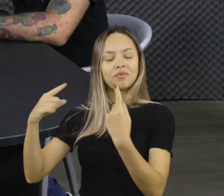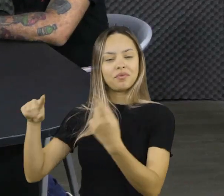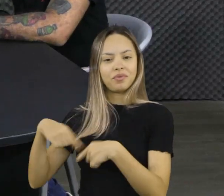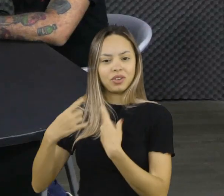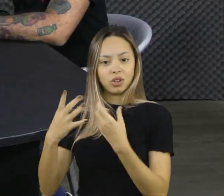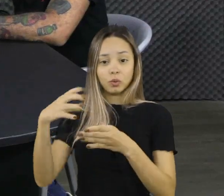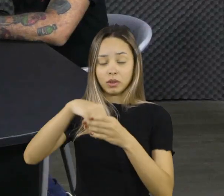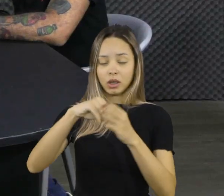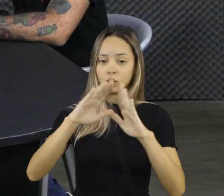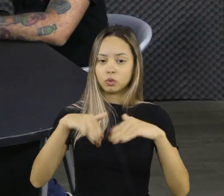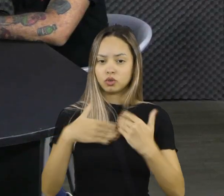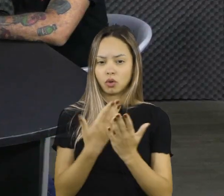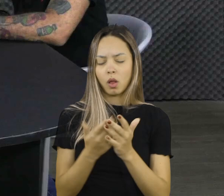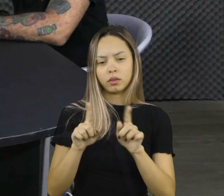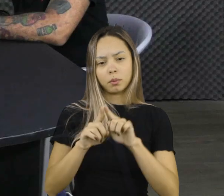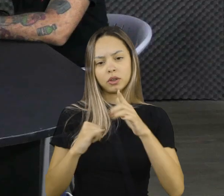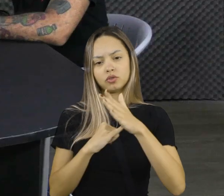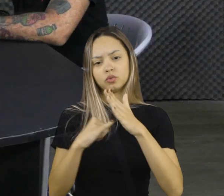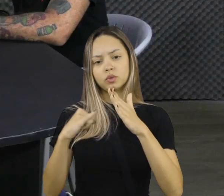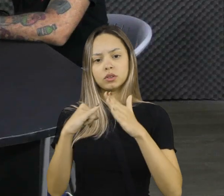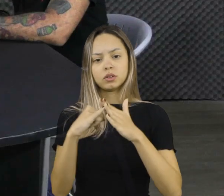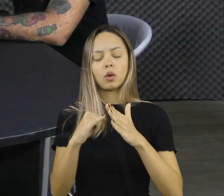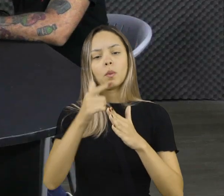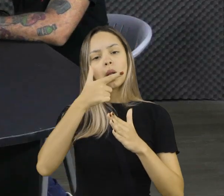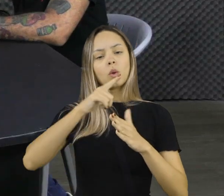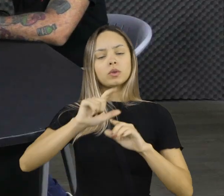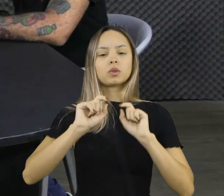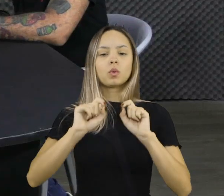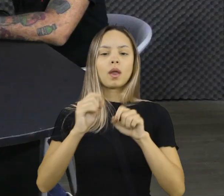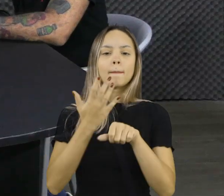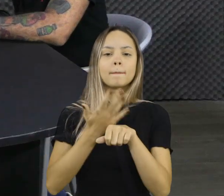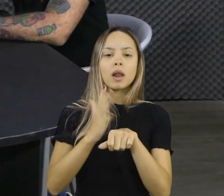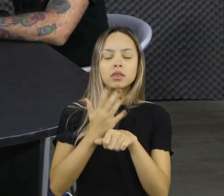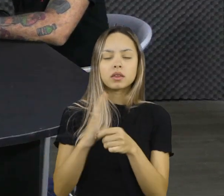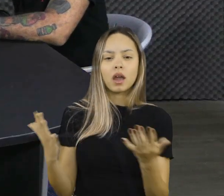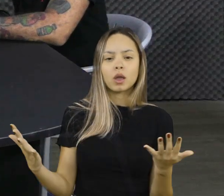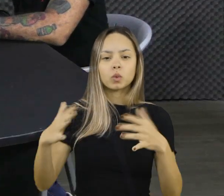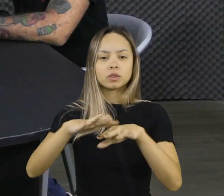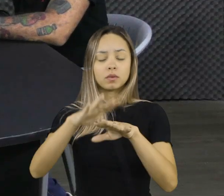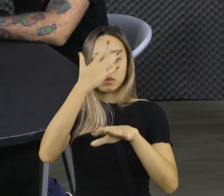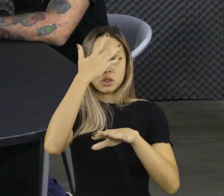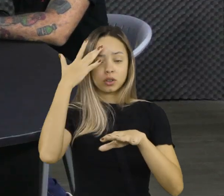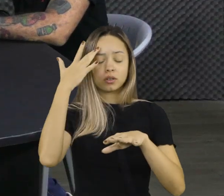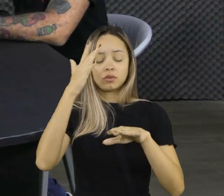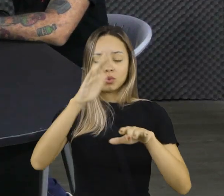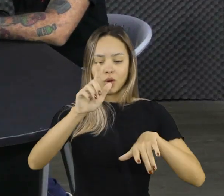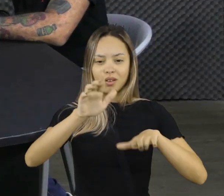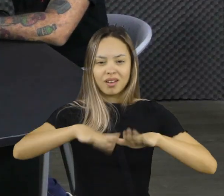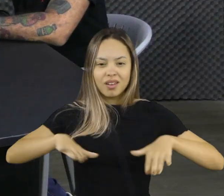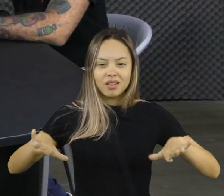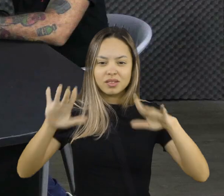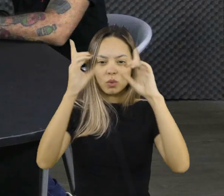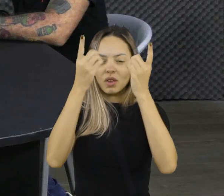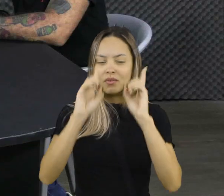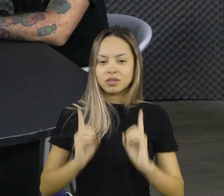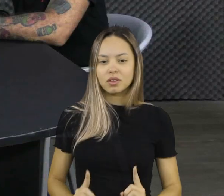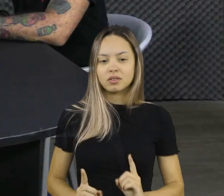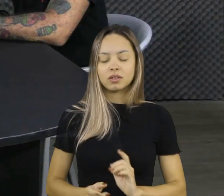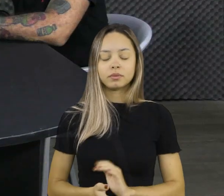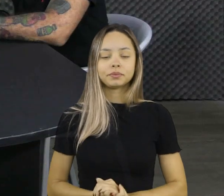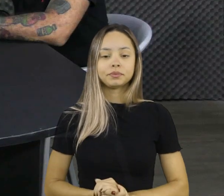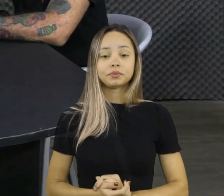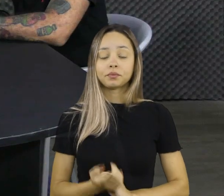e instituições na implementação de práticas inclusivas para crianças com deficiência? Olha, quando a